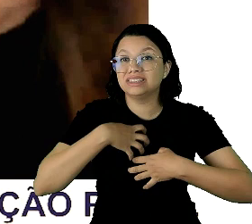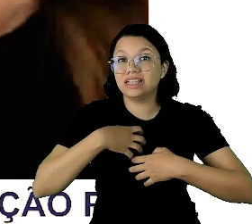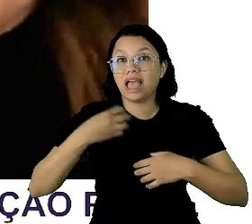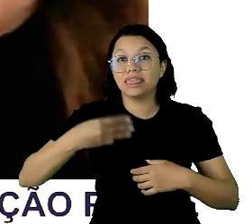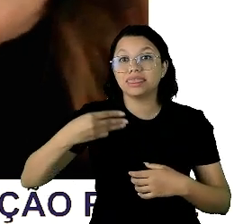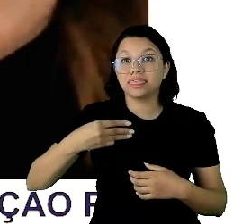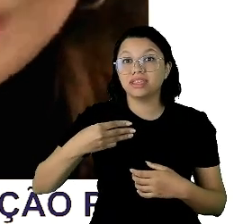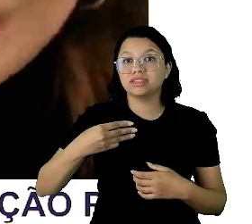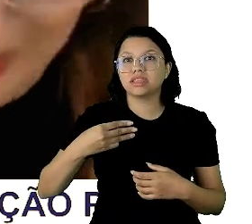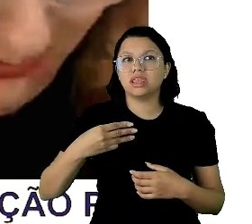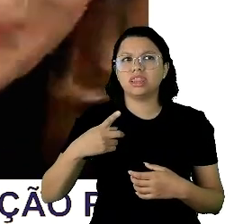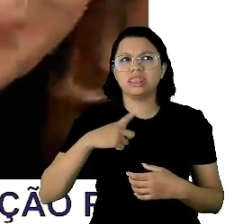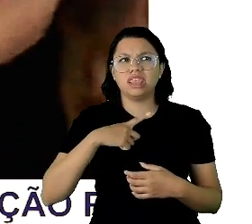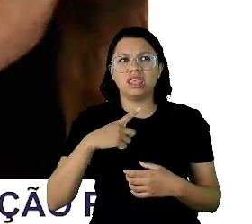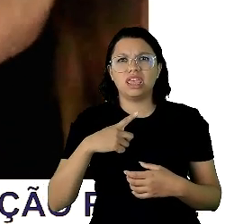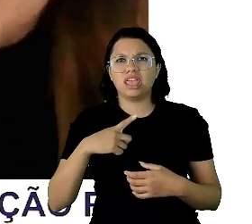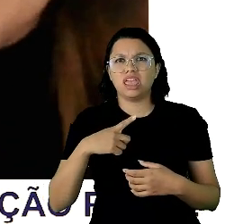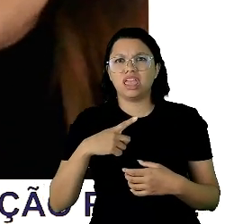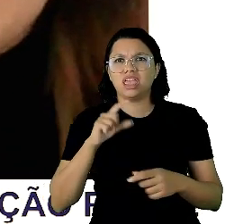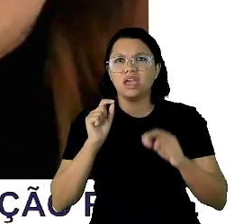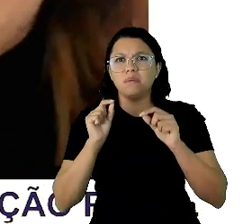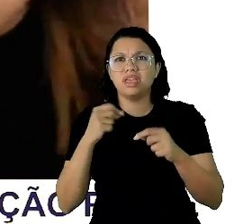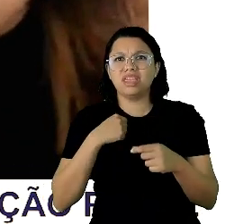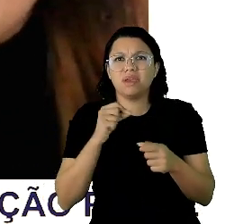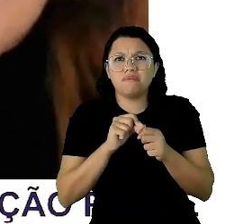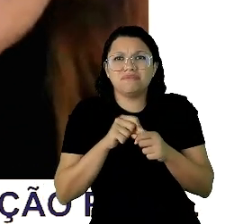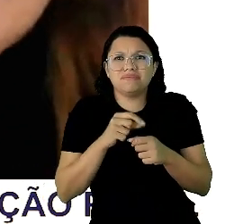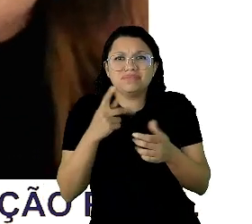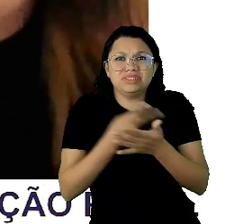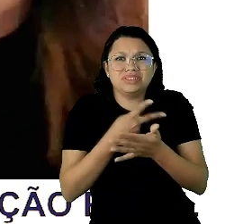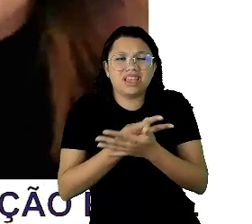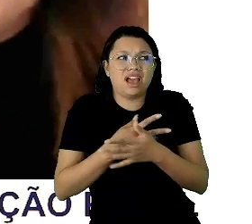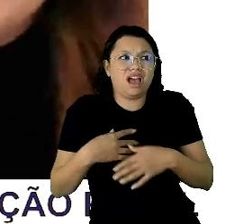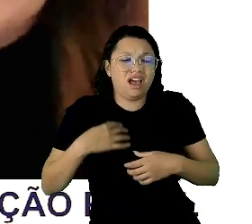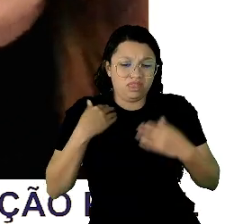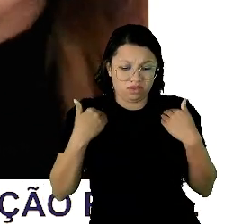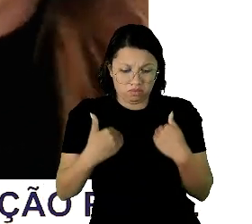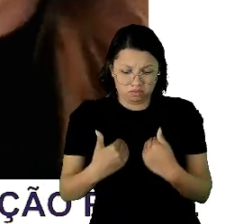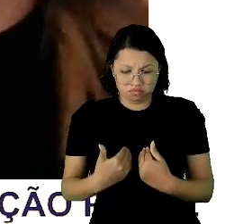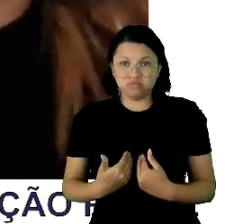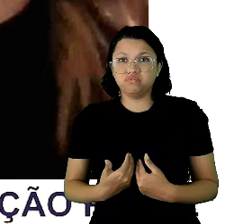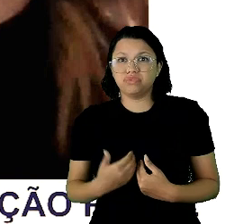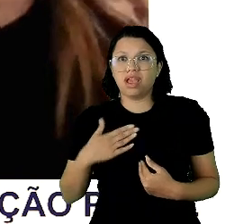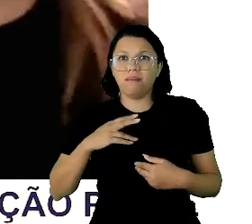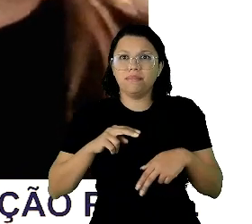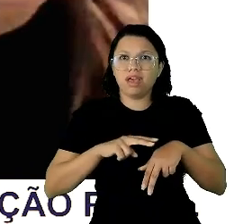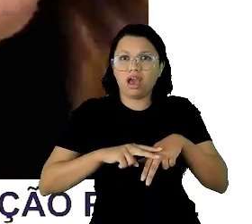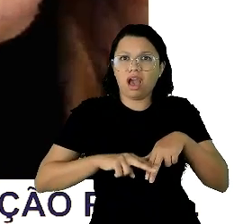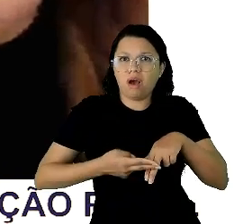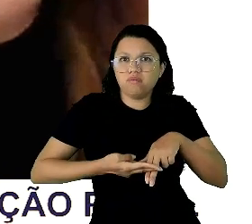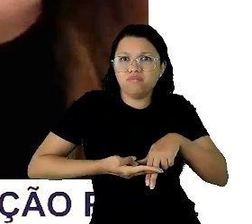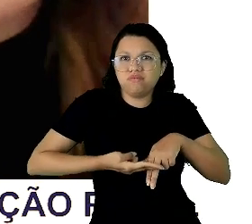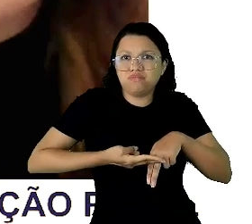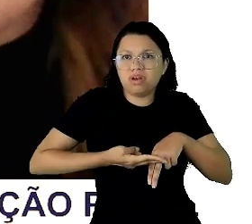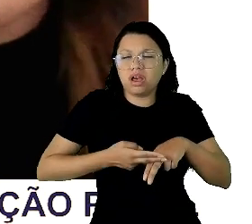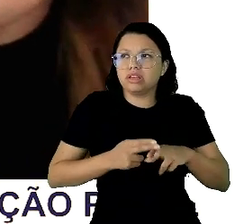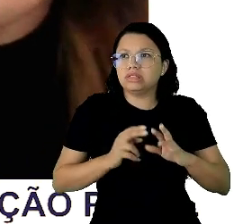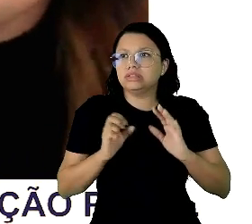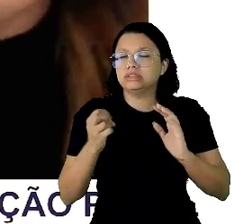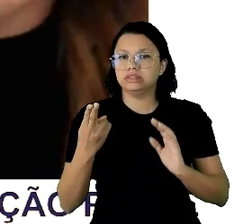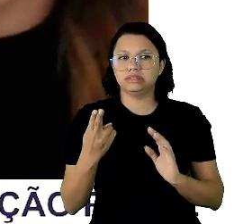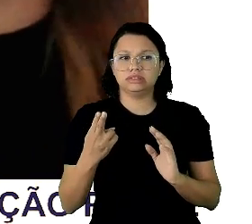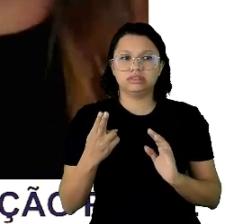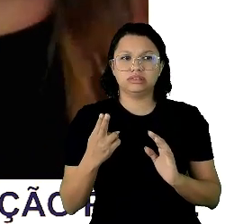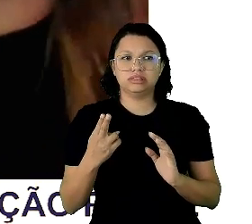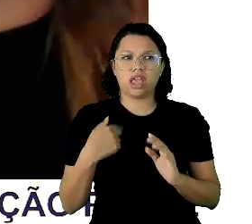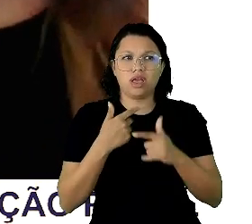Ai, gente, o que eu fiz de errado? Eu tô com decote. Ai, a minha saia, o que eu fiz de errado? Ou será que eu sorri para eles, sabe?